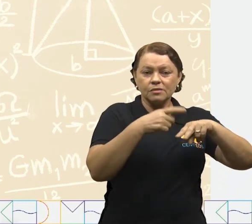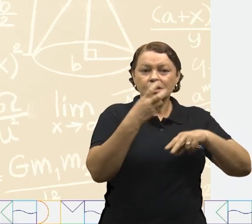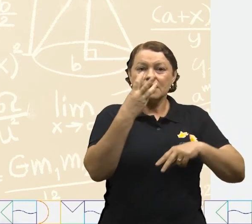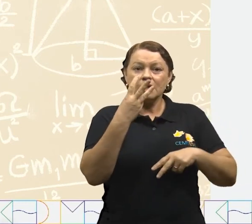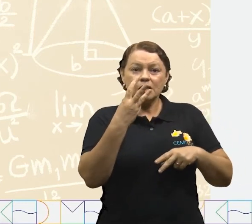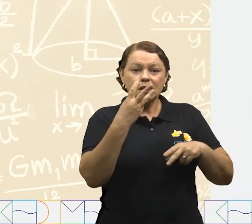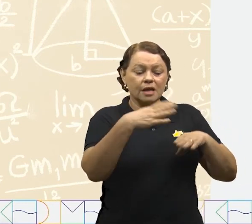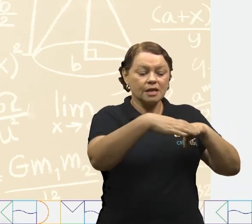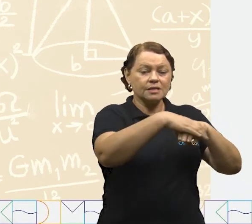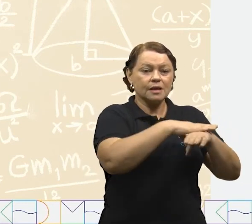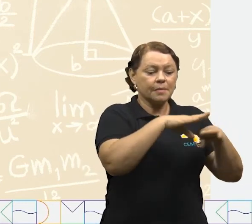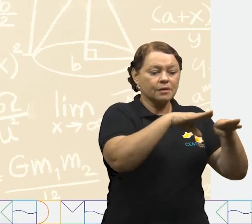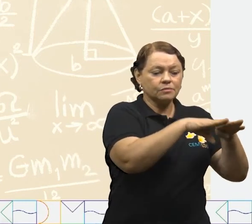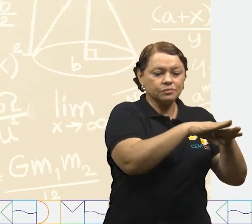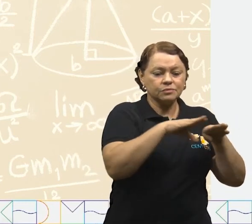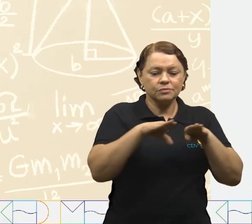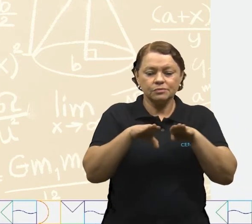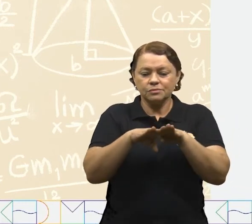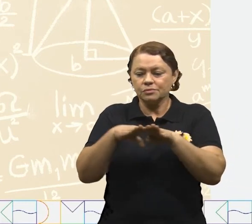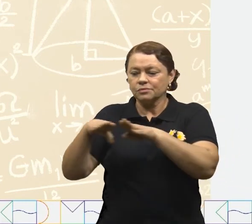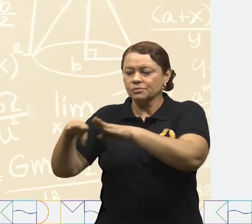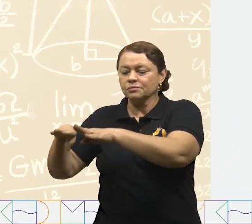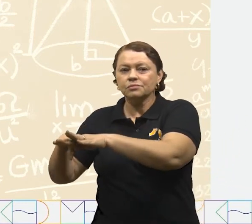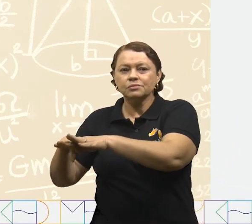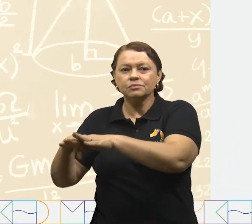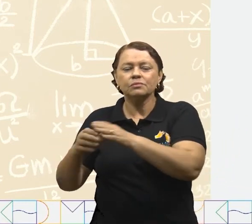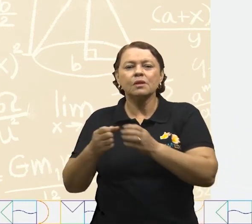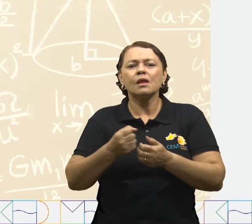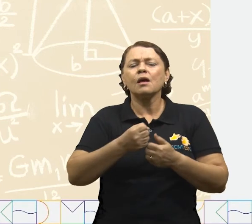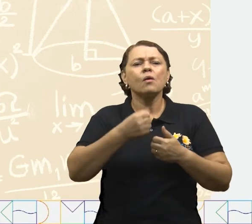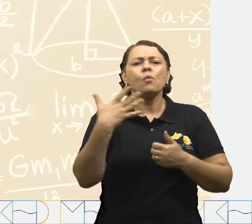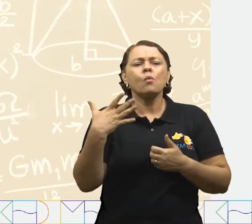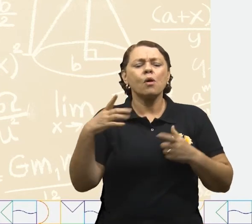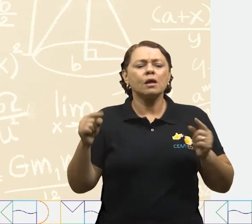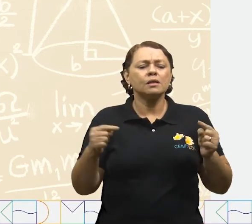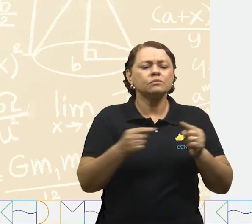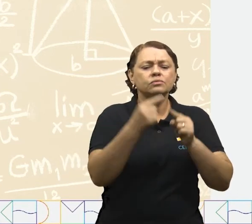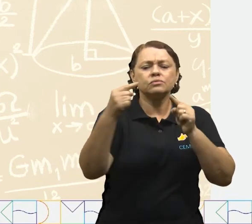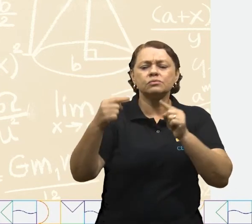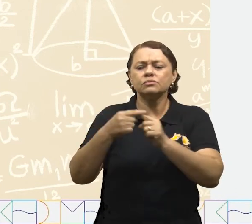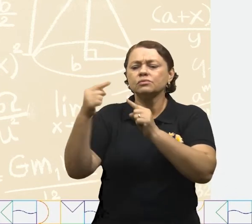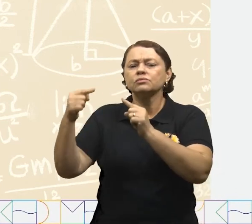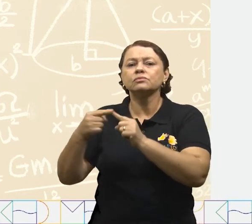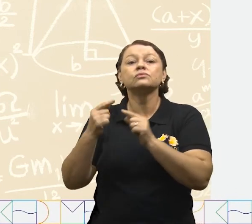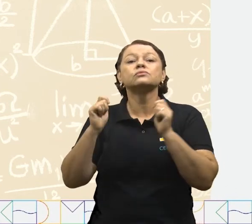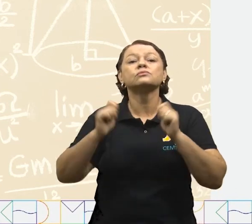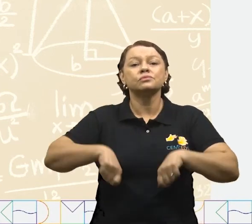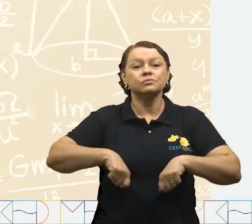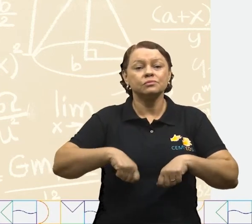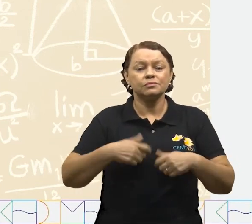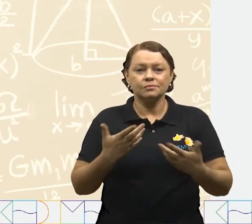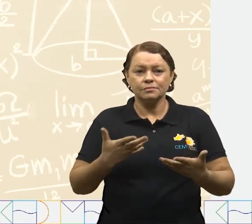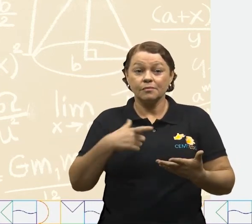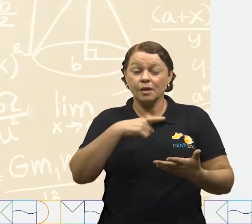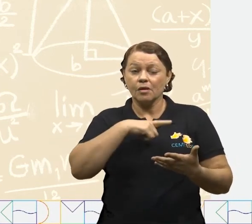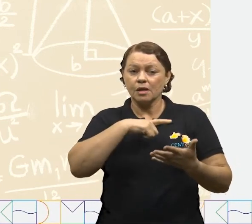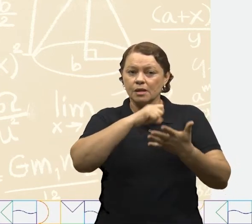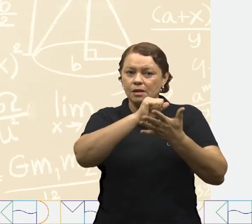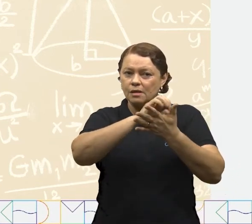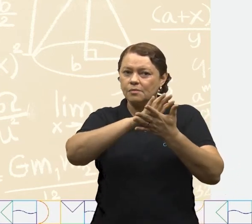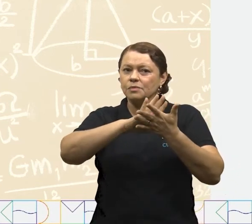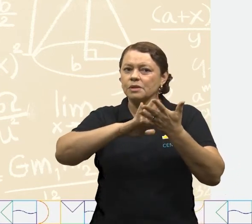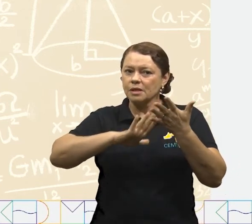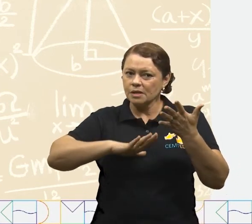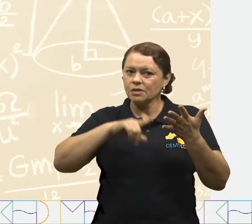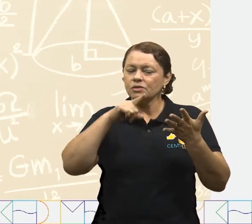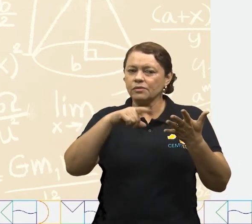três pares de sapatos quantas combinações ela pode fazer agora temos aí esse probleminha